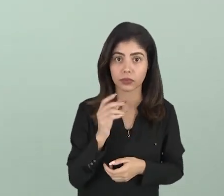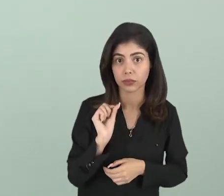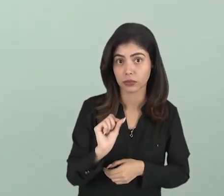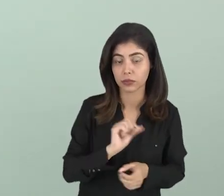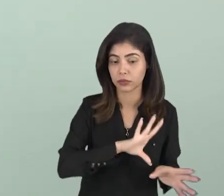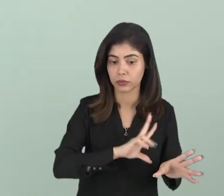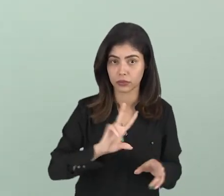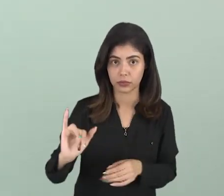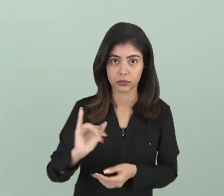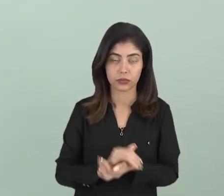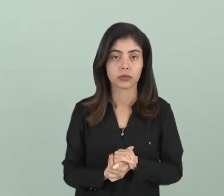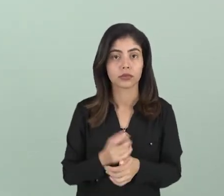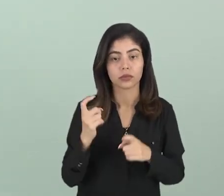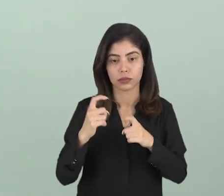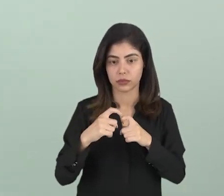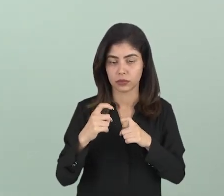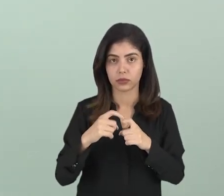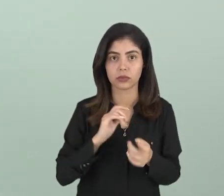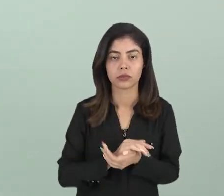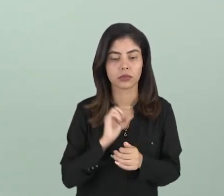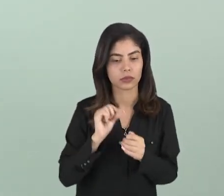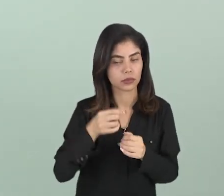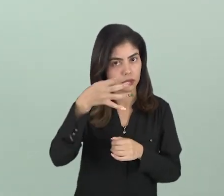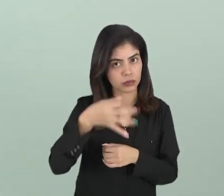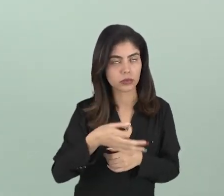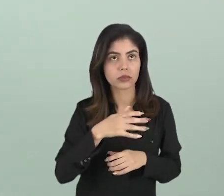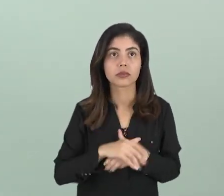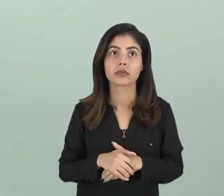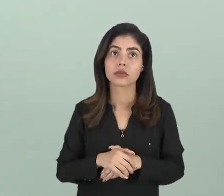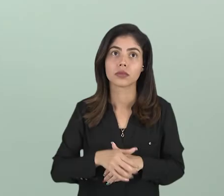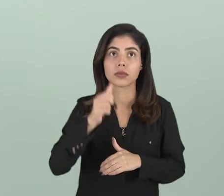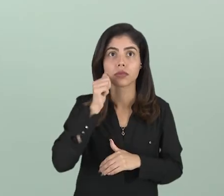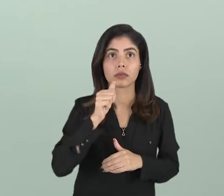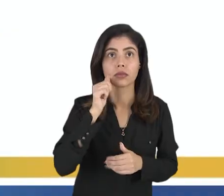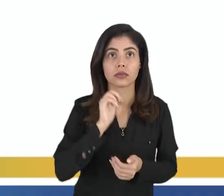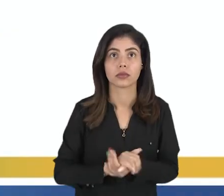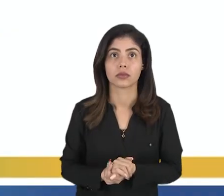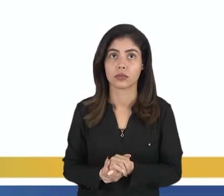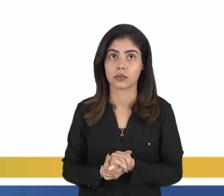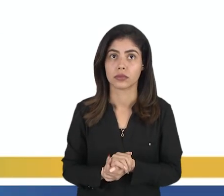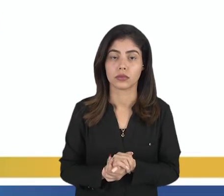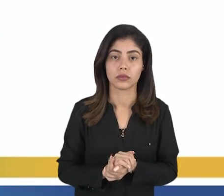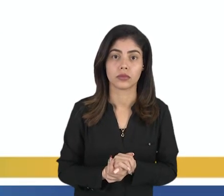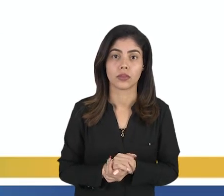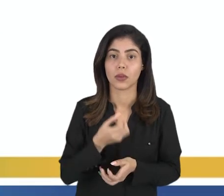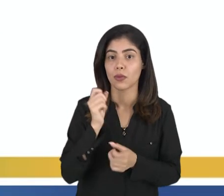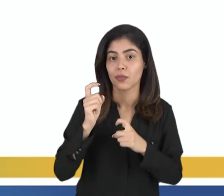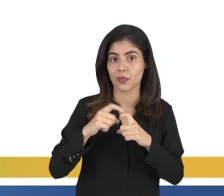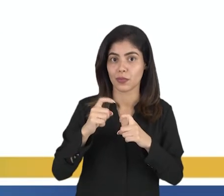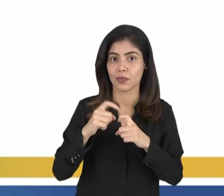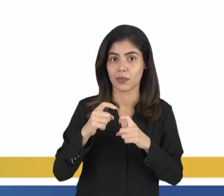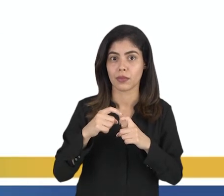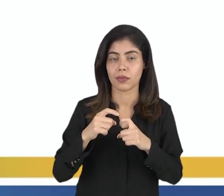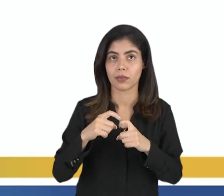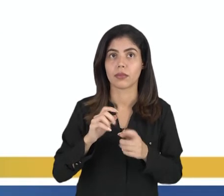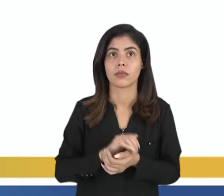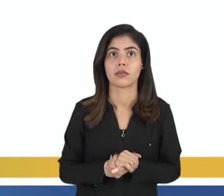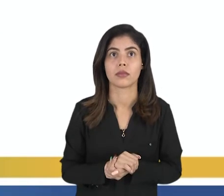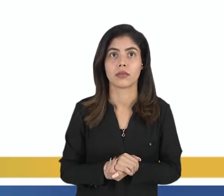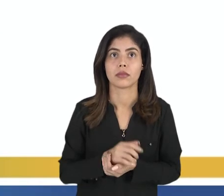que vá ao médico e faça as atividades físicas de forma orientada. Mulheres têm que ir no ginecologista